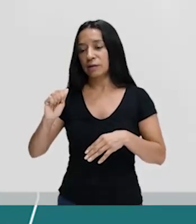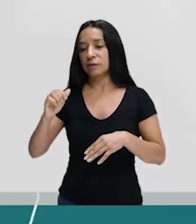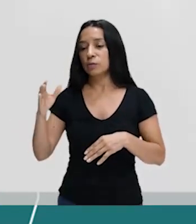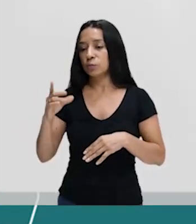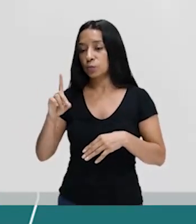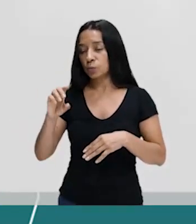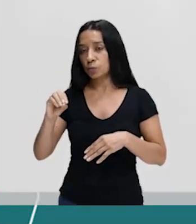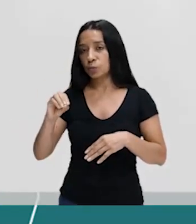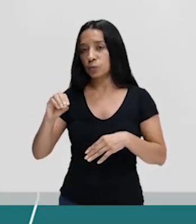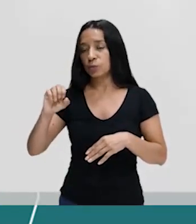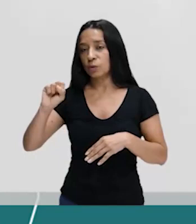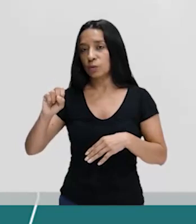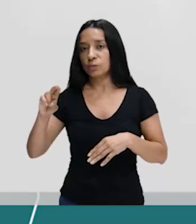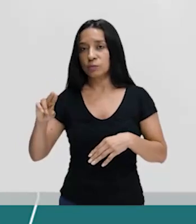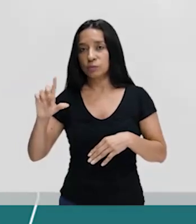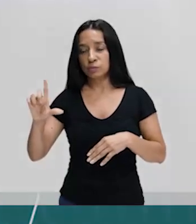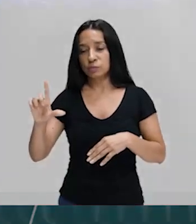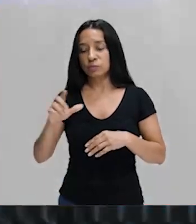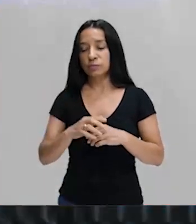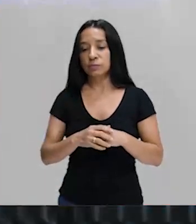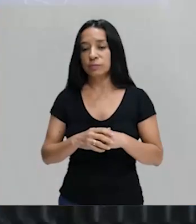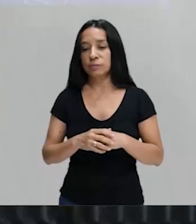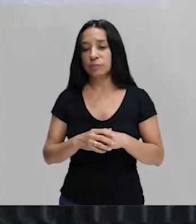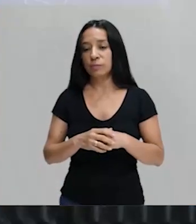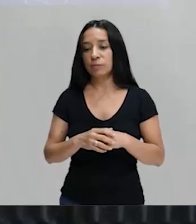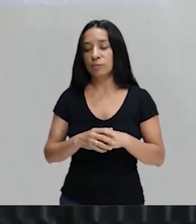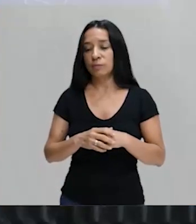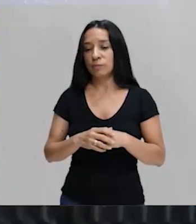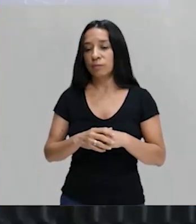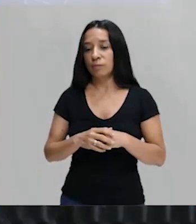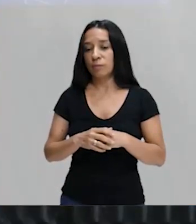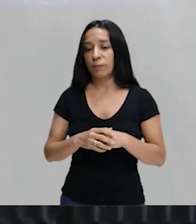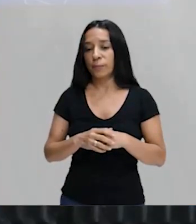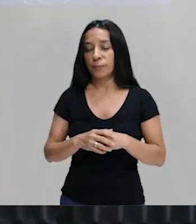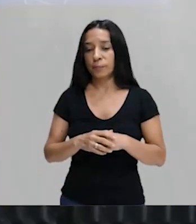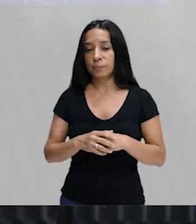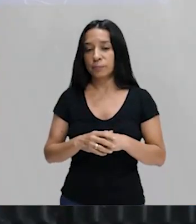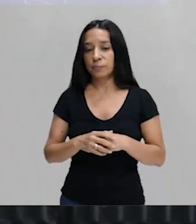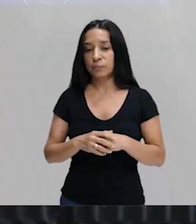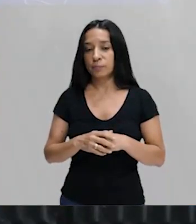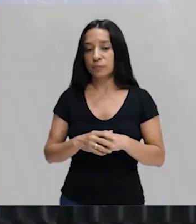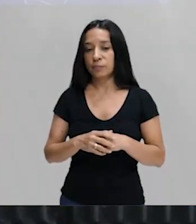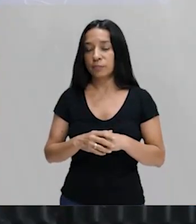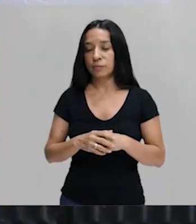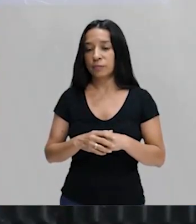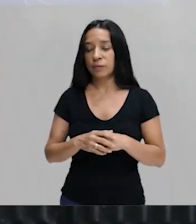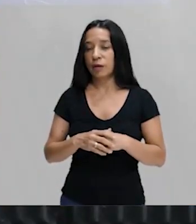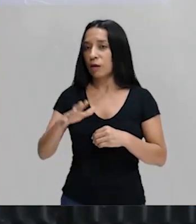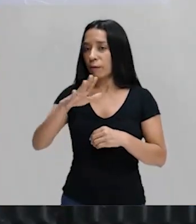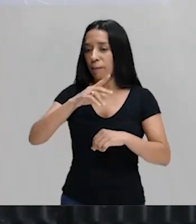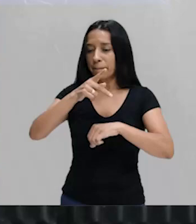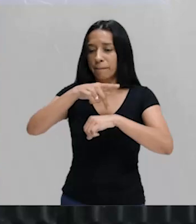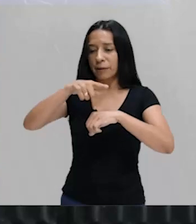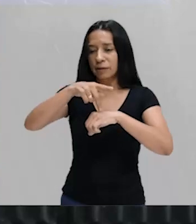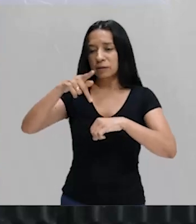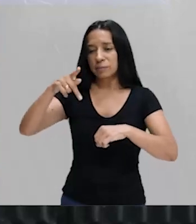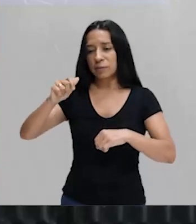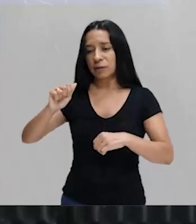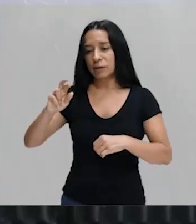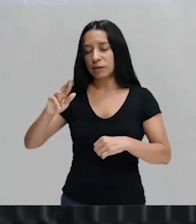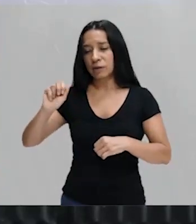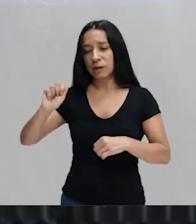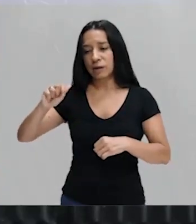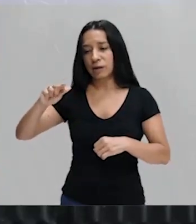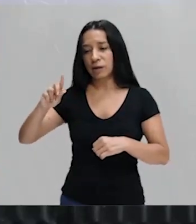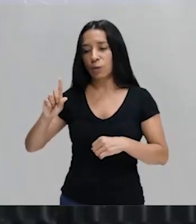Paraguai, dos seus ditadores, entre eles o Solano Lopes, o Paraguai que